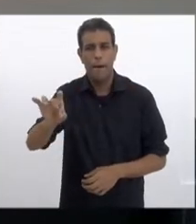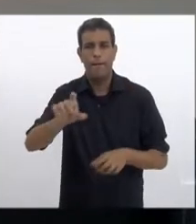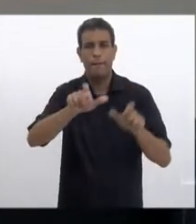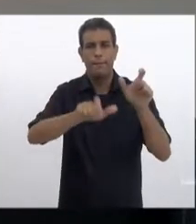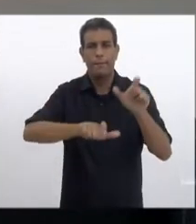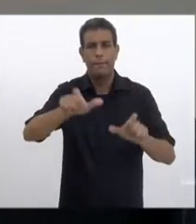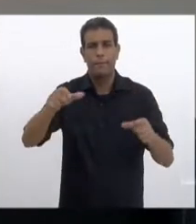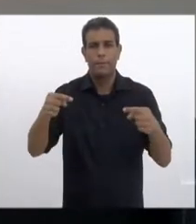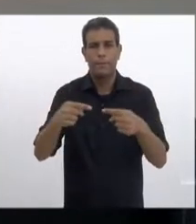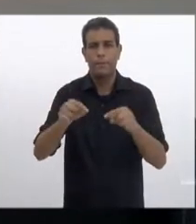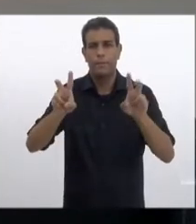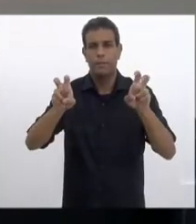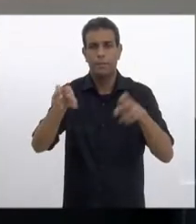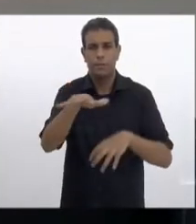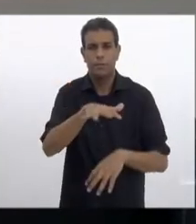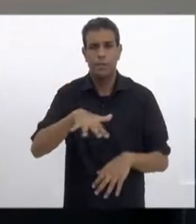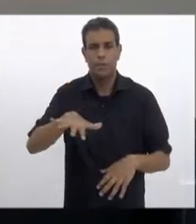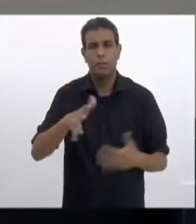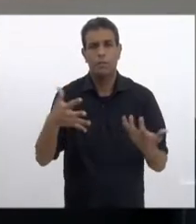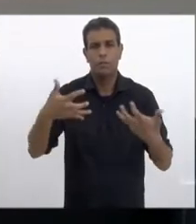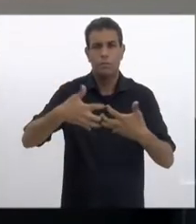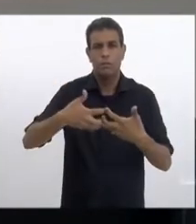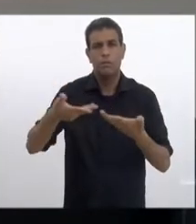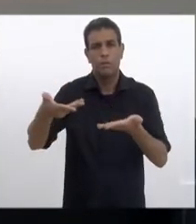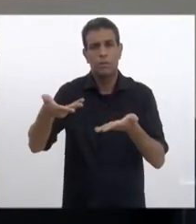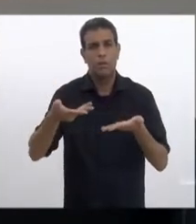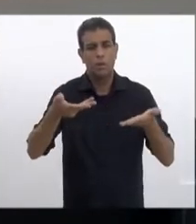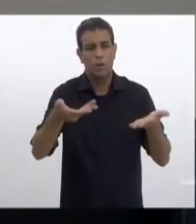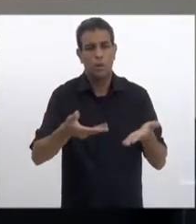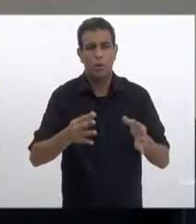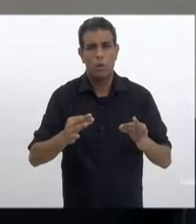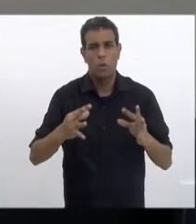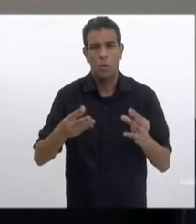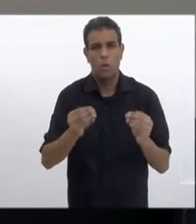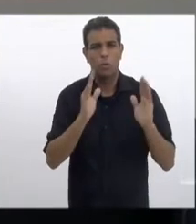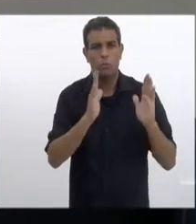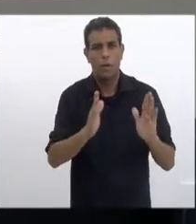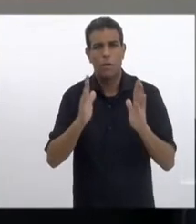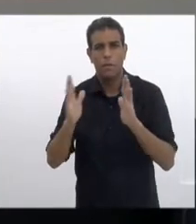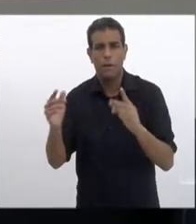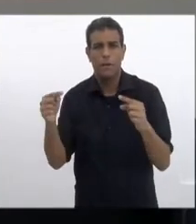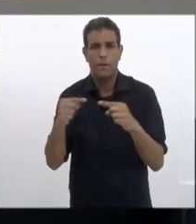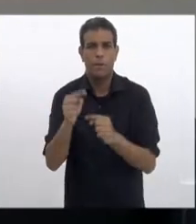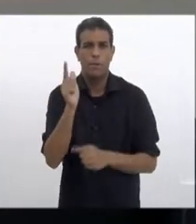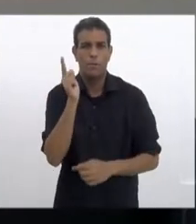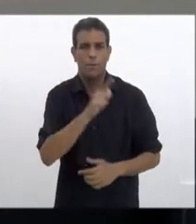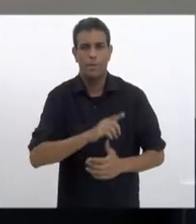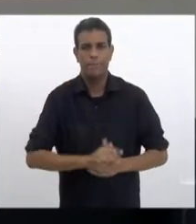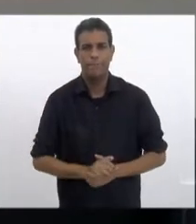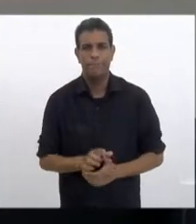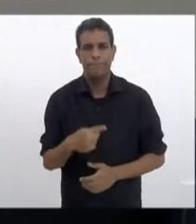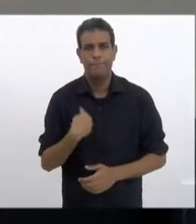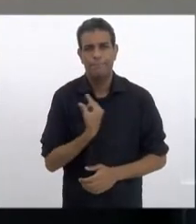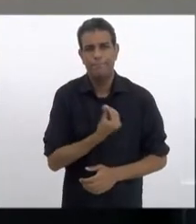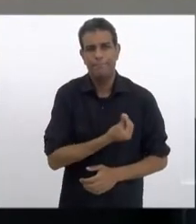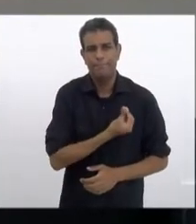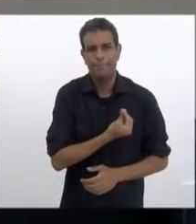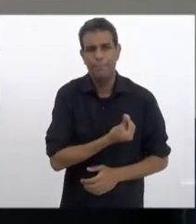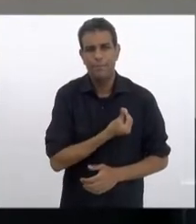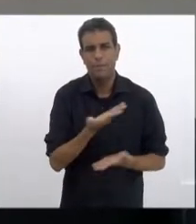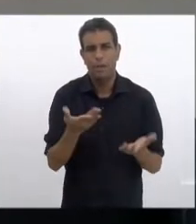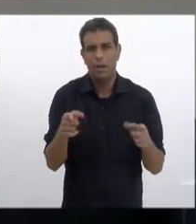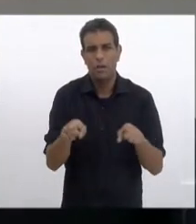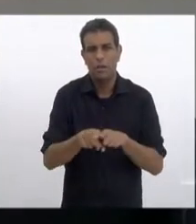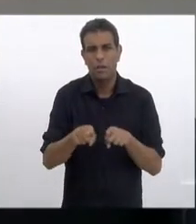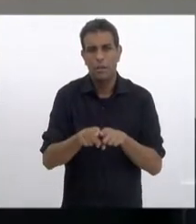do tema que foi abordado. Irei chamar os convidados de uma forma intercalada. Aqui se encontra de uma forma